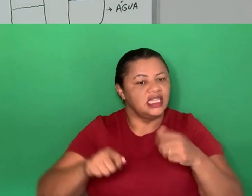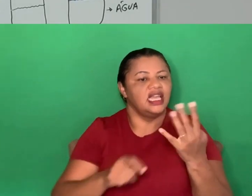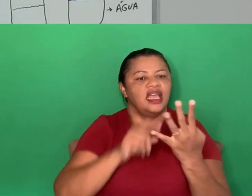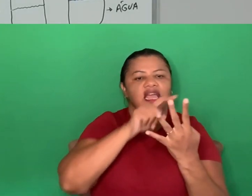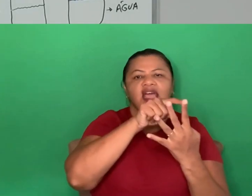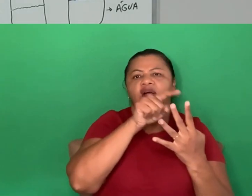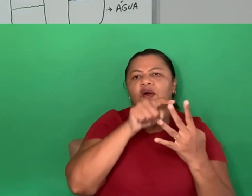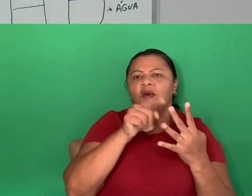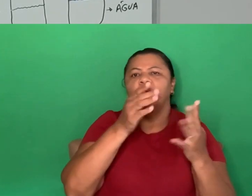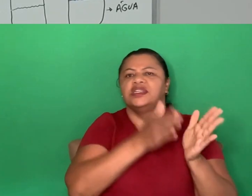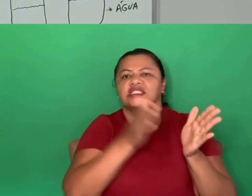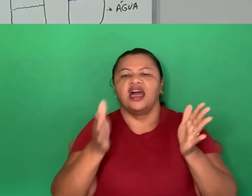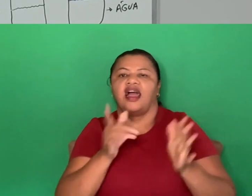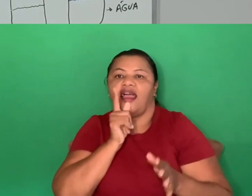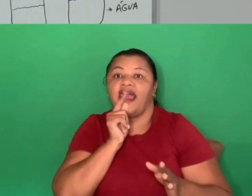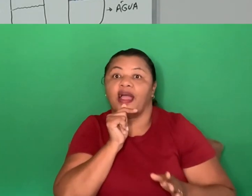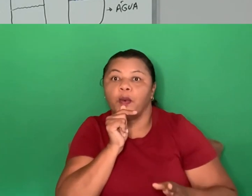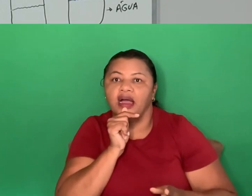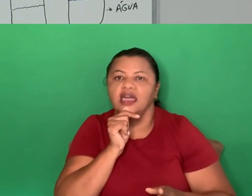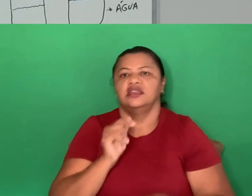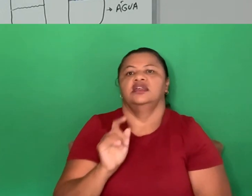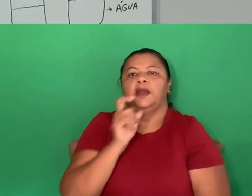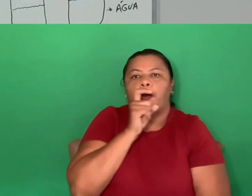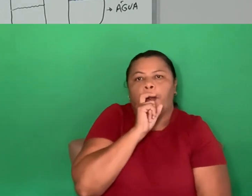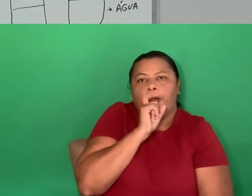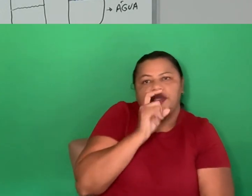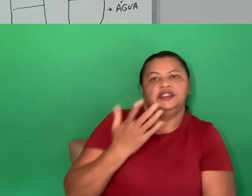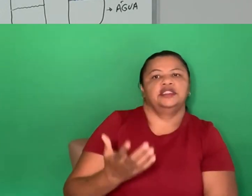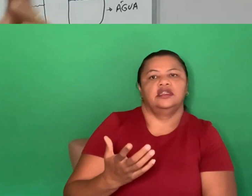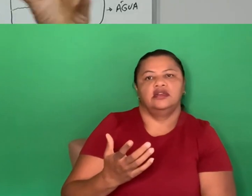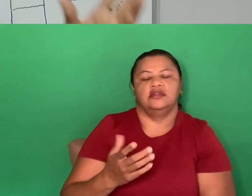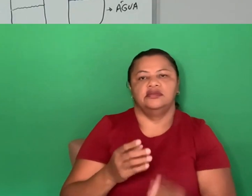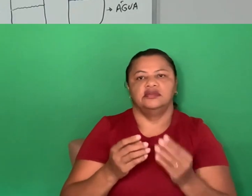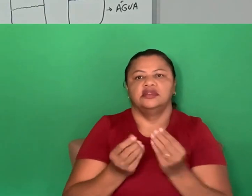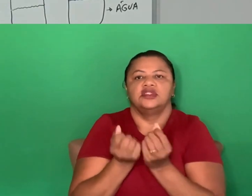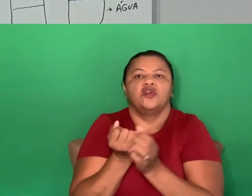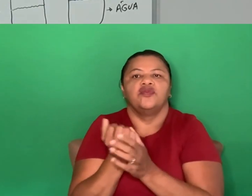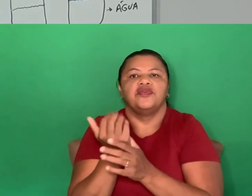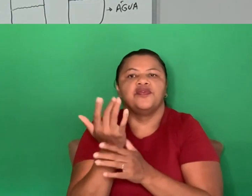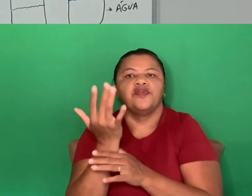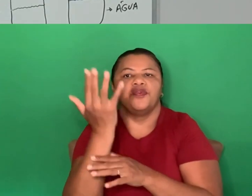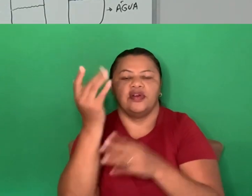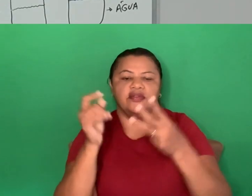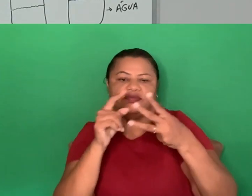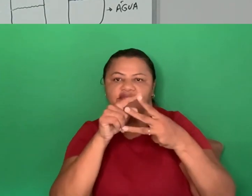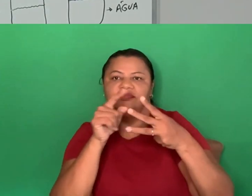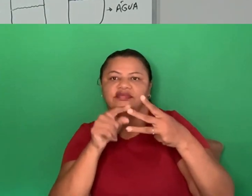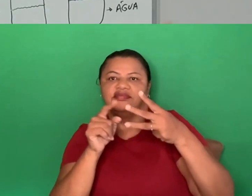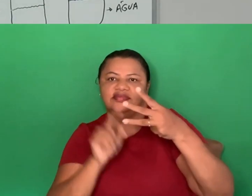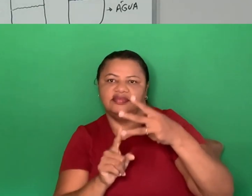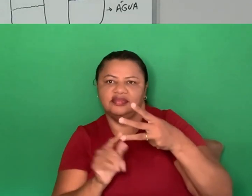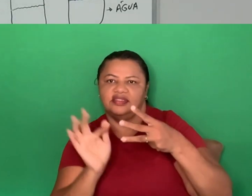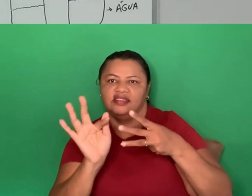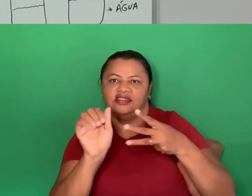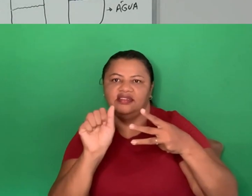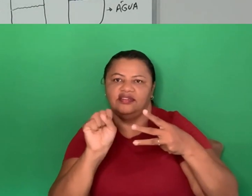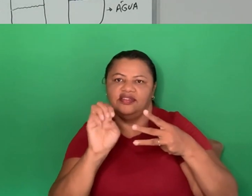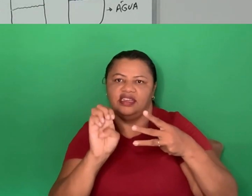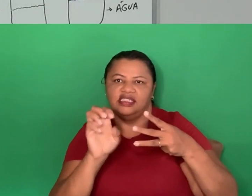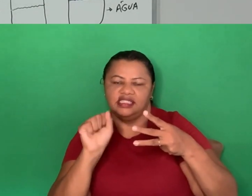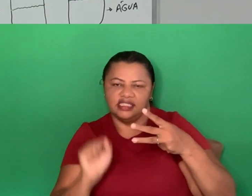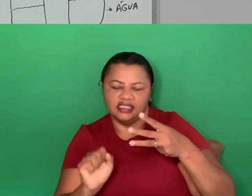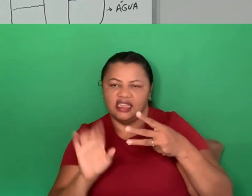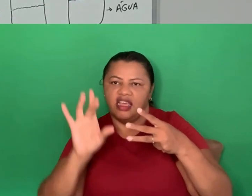álcool, esse álcool que nós falamos aqui, gente, é o etanol. Né? O álcool que está tanto na moda aí é o etanol. Etanol é esse álcool